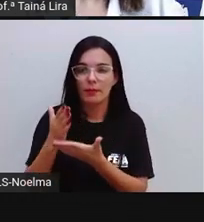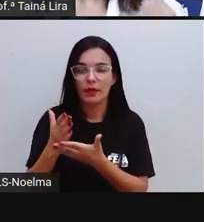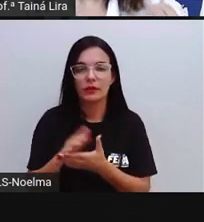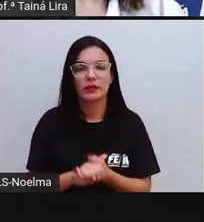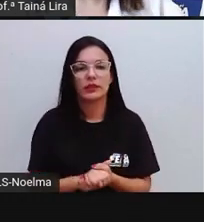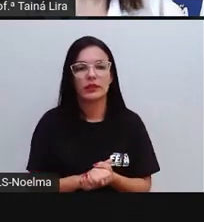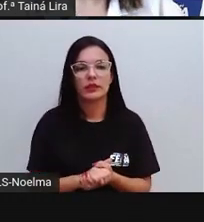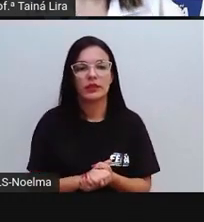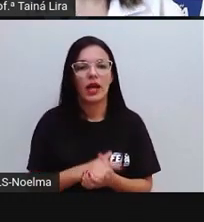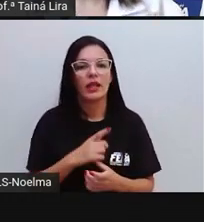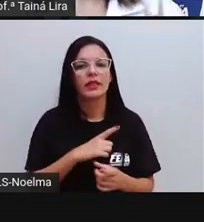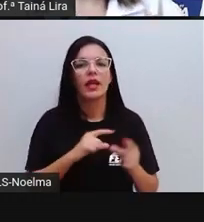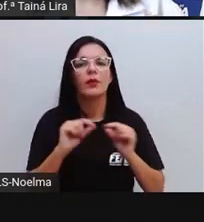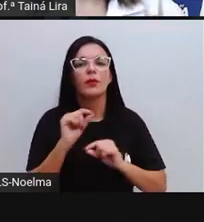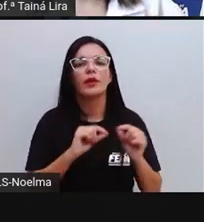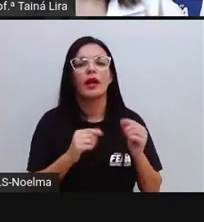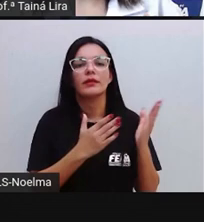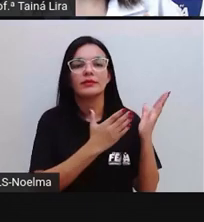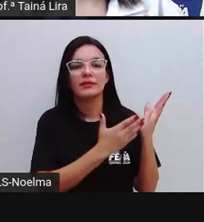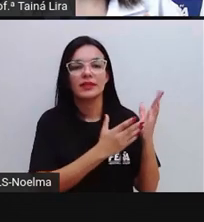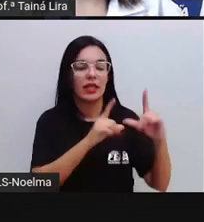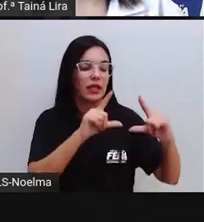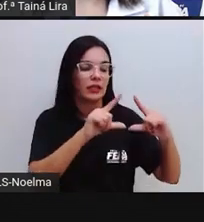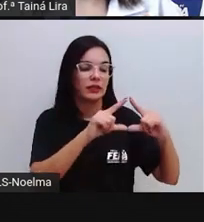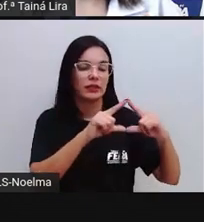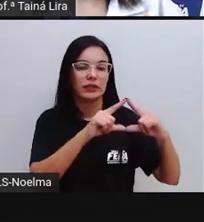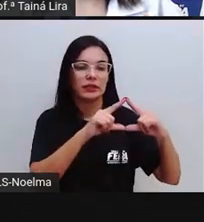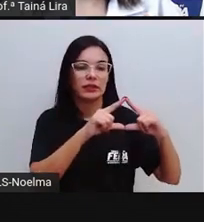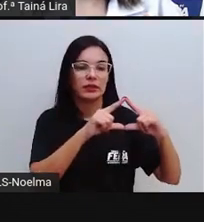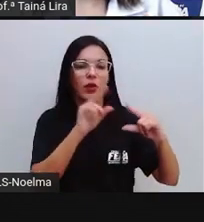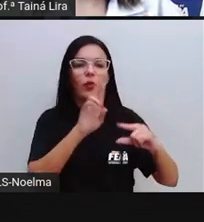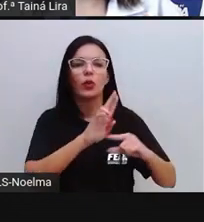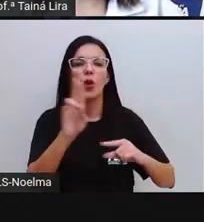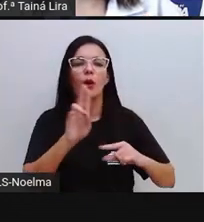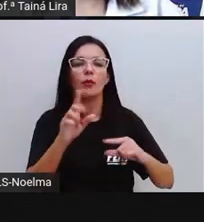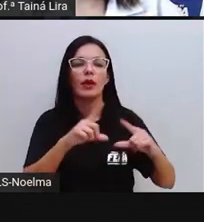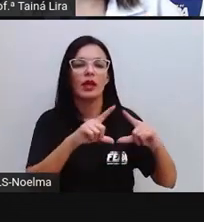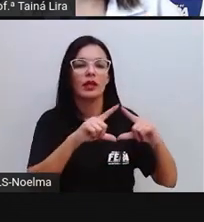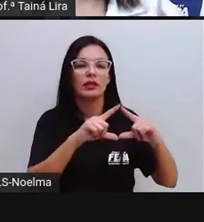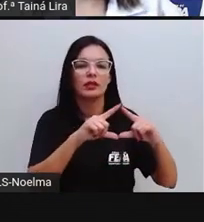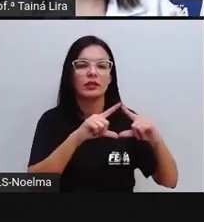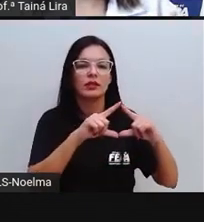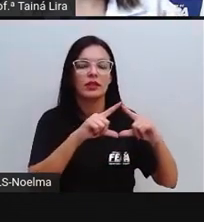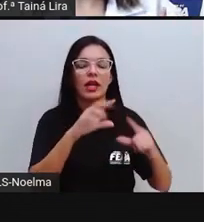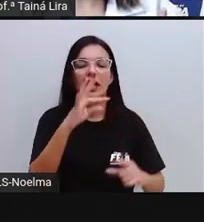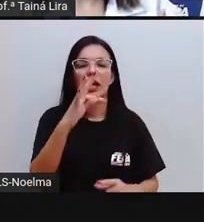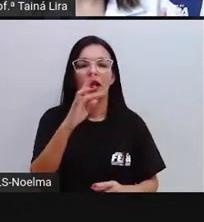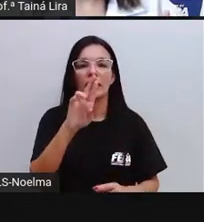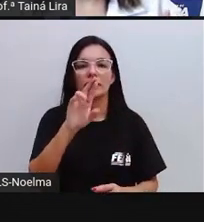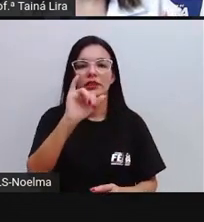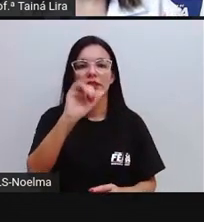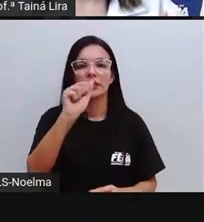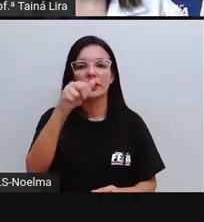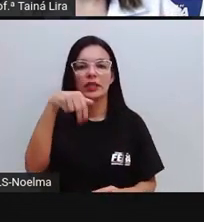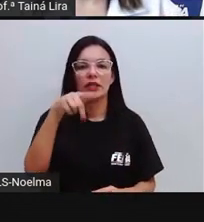Então, essa sequência tem um aqui, ó. Que forma é essa? Como é o nome dessa forma geométrica? Quem lembra?